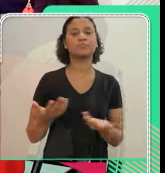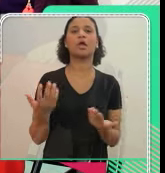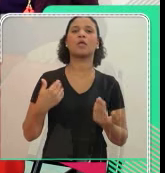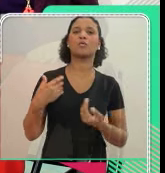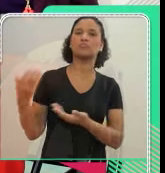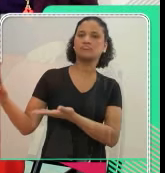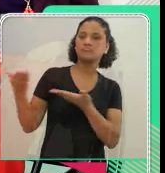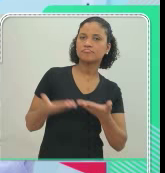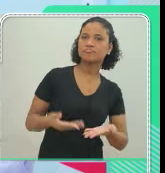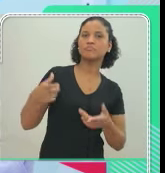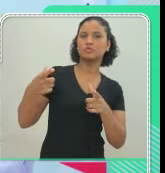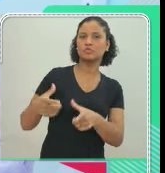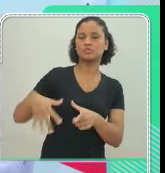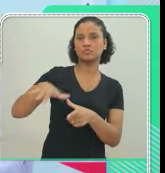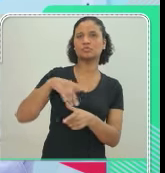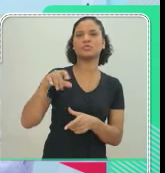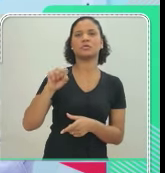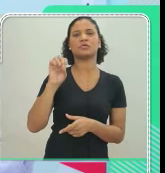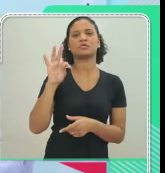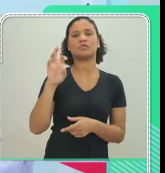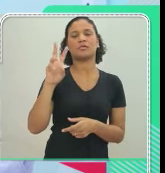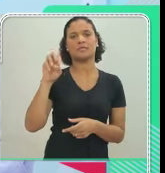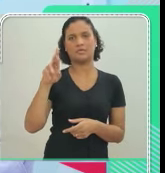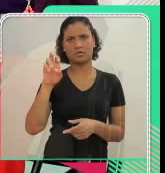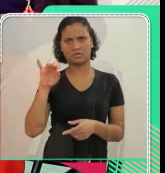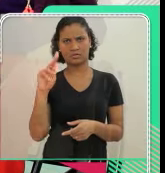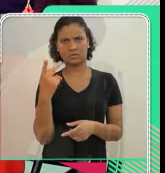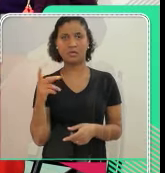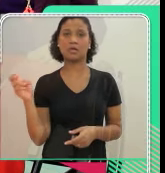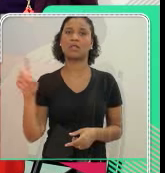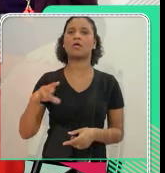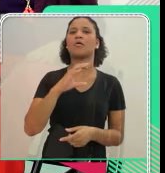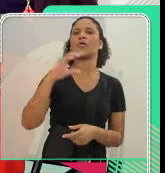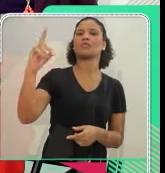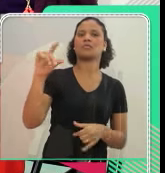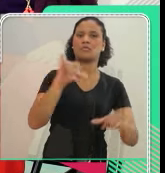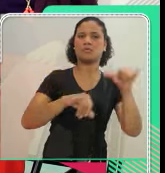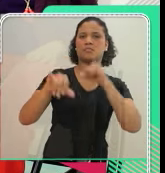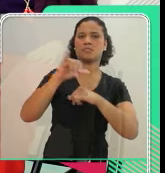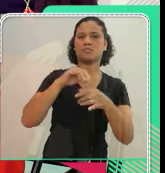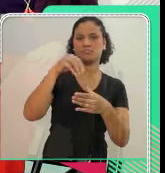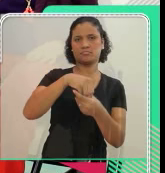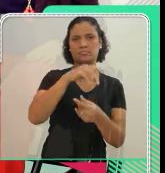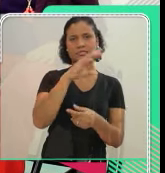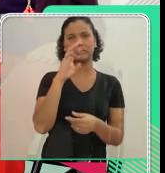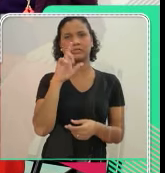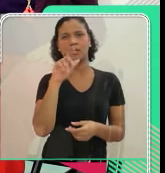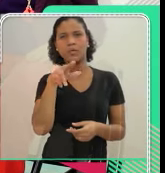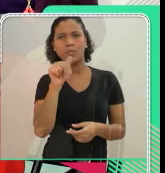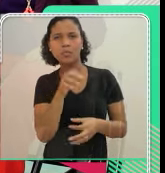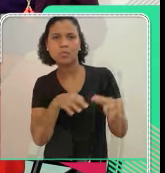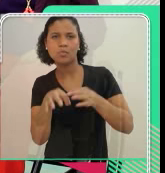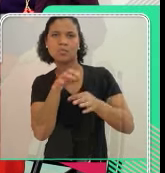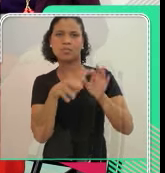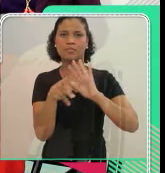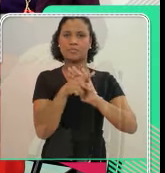Estou recebendo hoje aqui no estúdio Stevens Hem. Ele é coordenador do Laboratório Nacional de Células-Tronco Embrionárias da